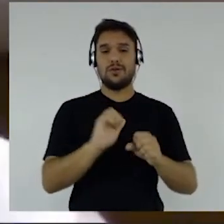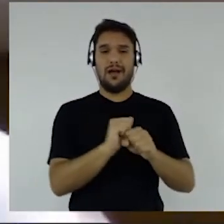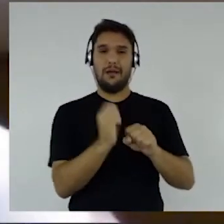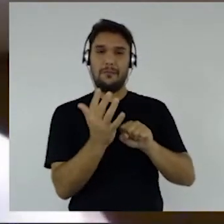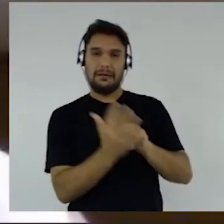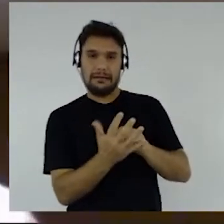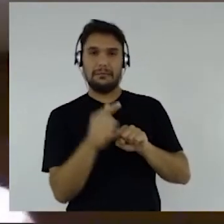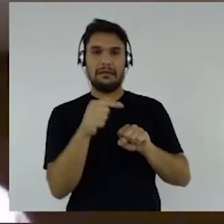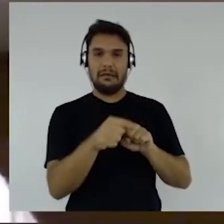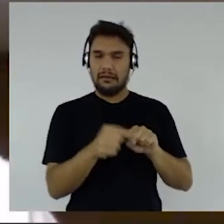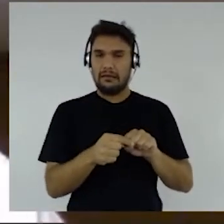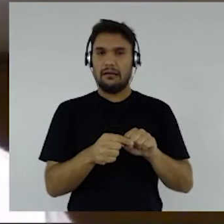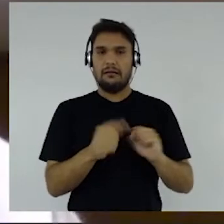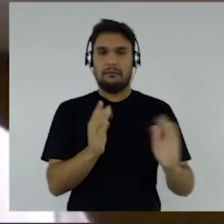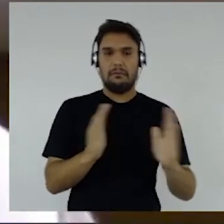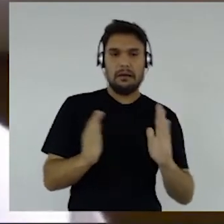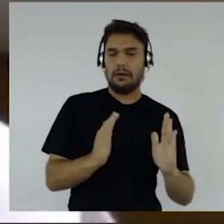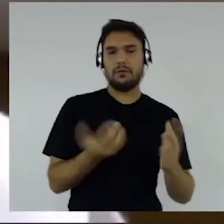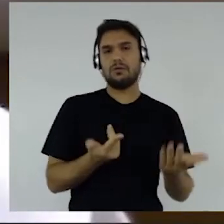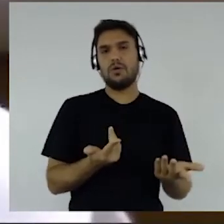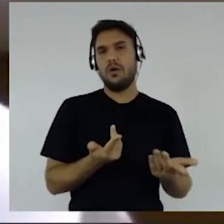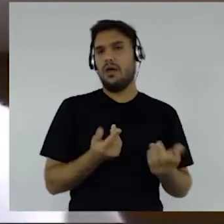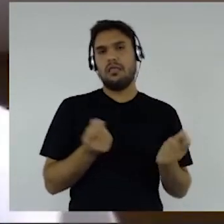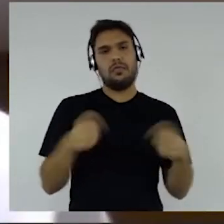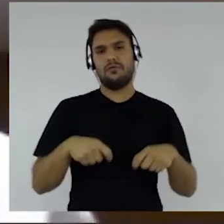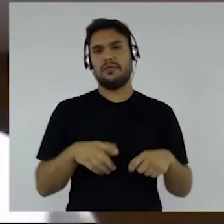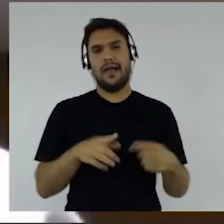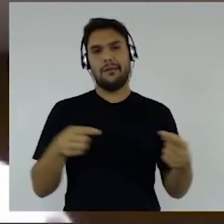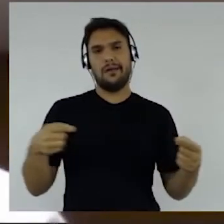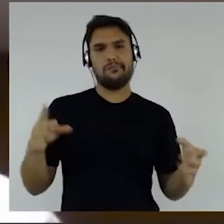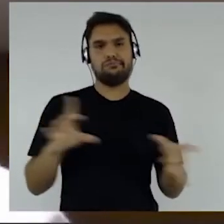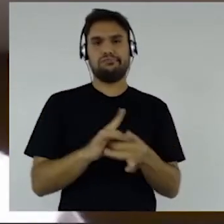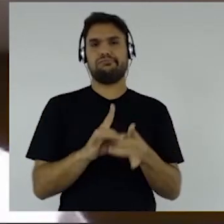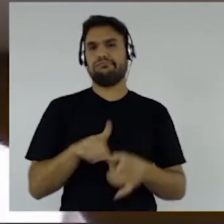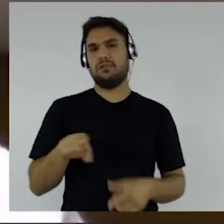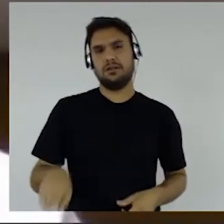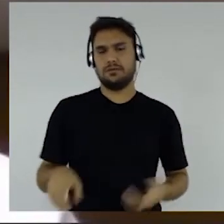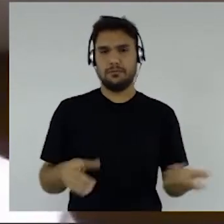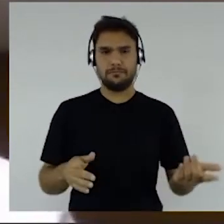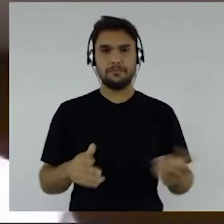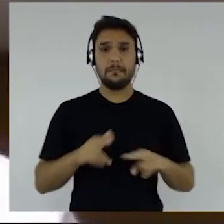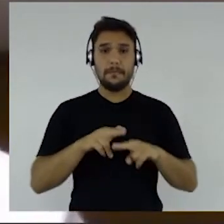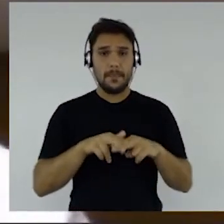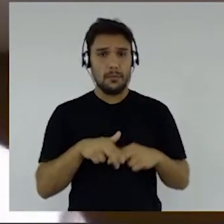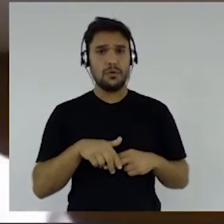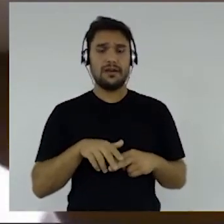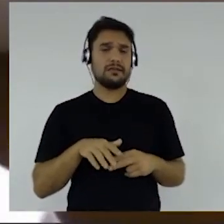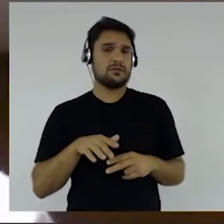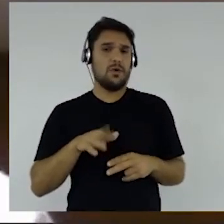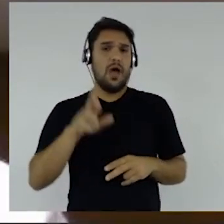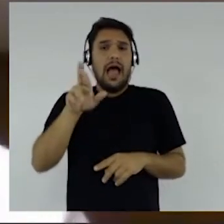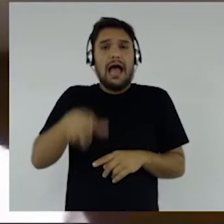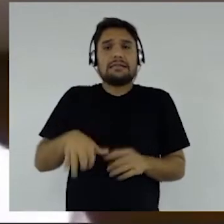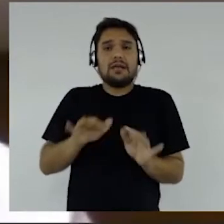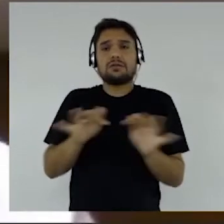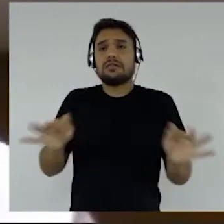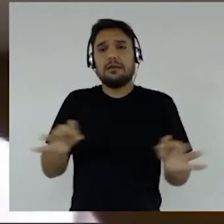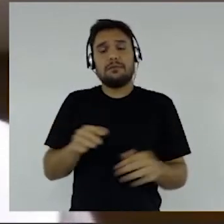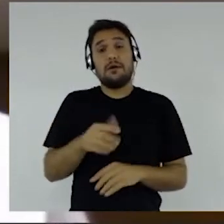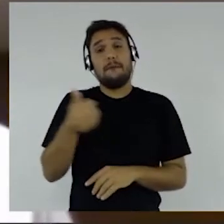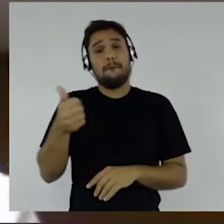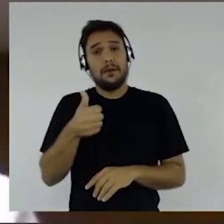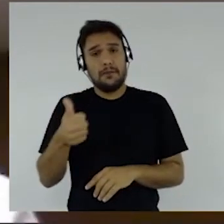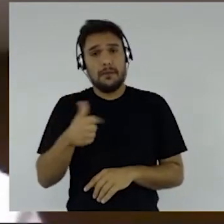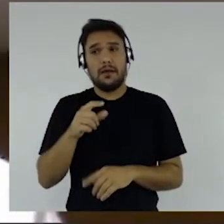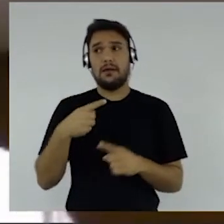o Covid-19, jamais poderá justificar essa prática. E isso por razões muito simples, né, pessoal? Primeira